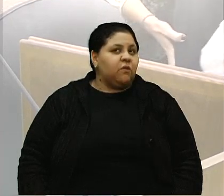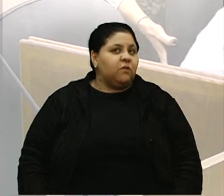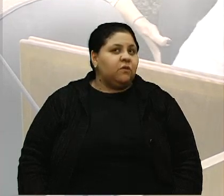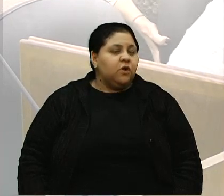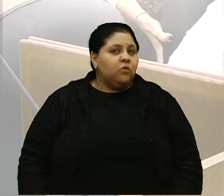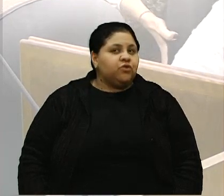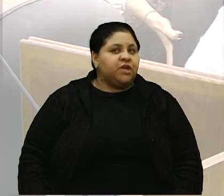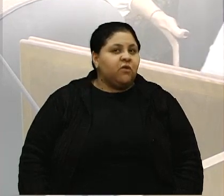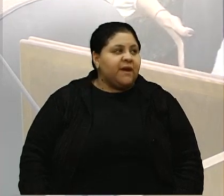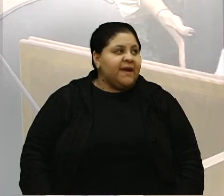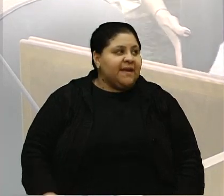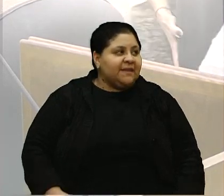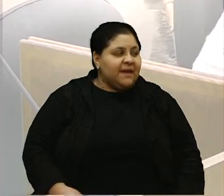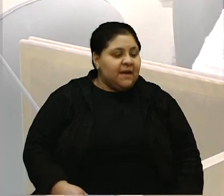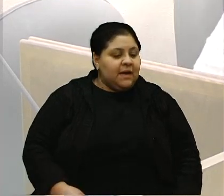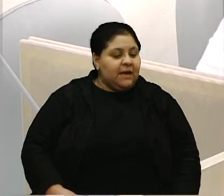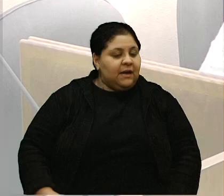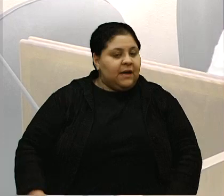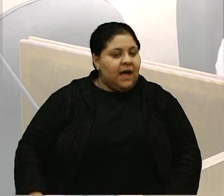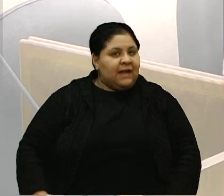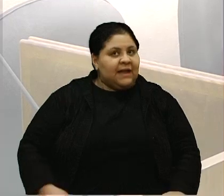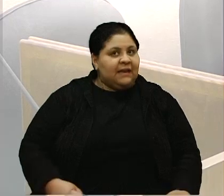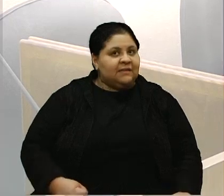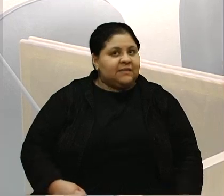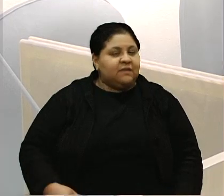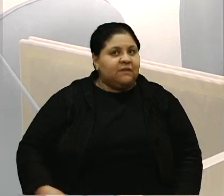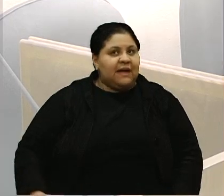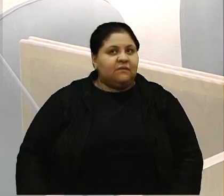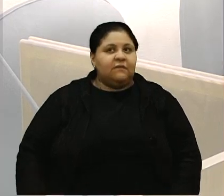é do meu pai Xangô,